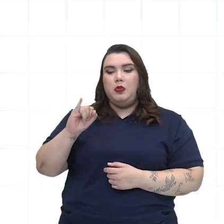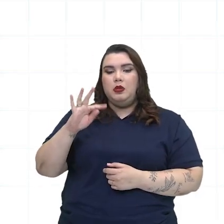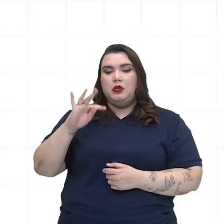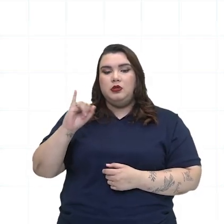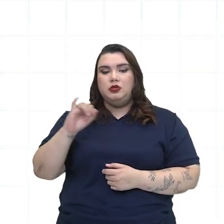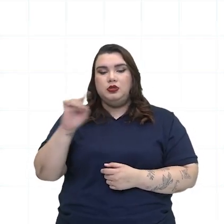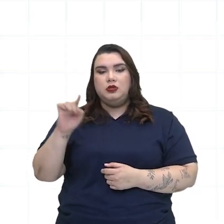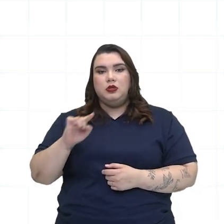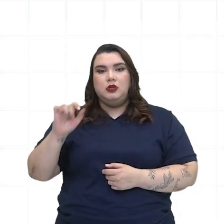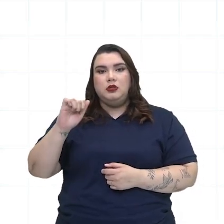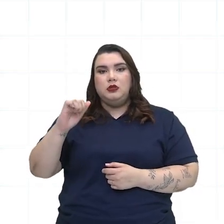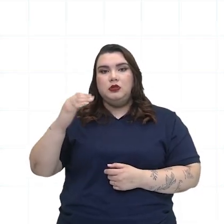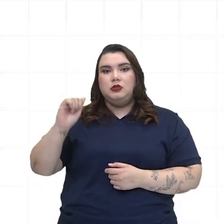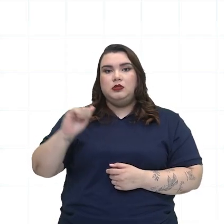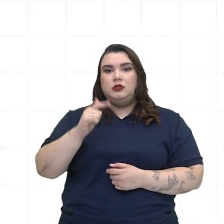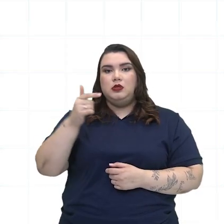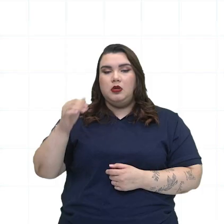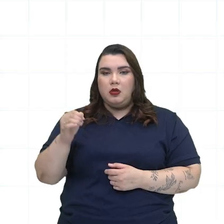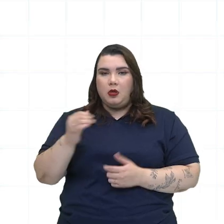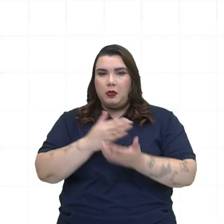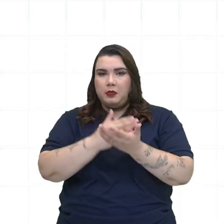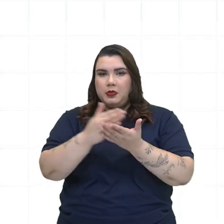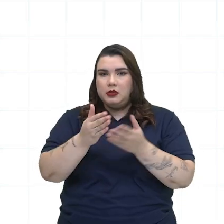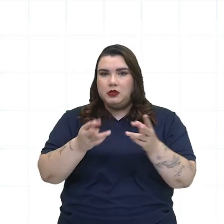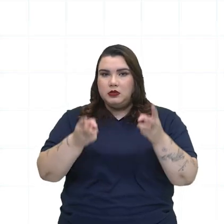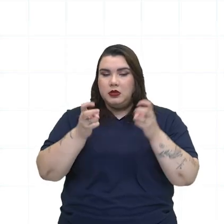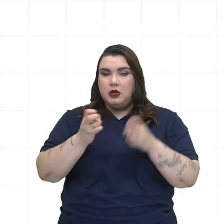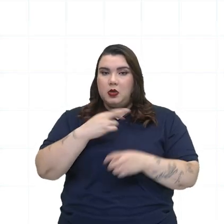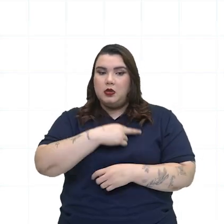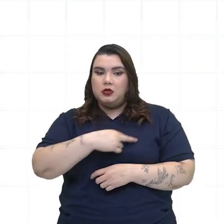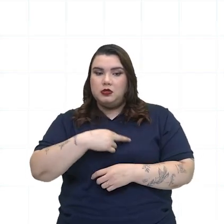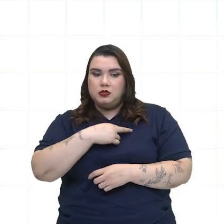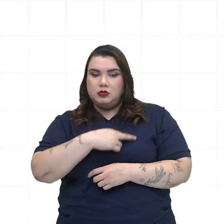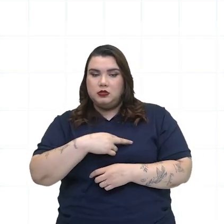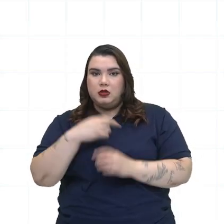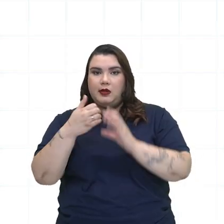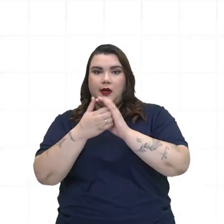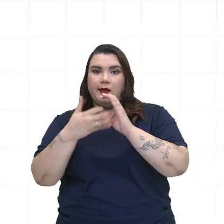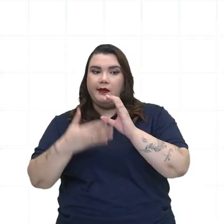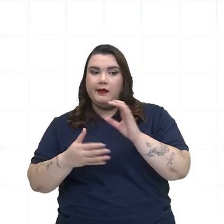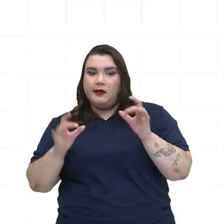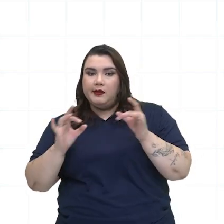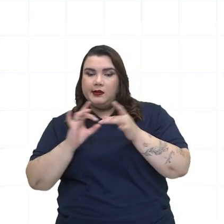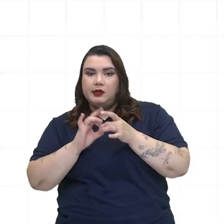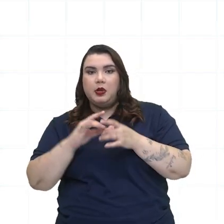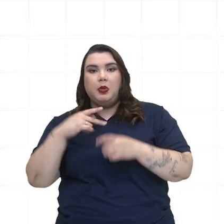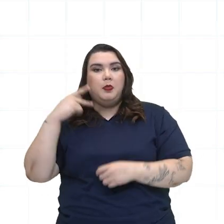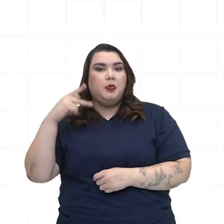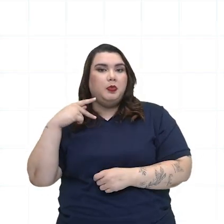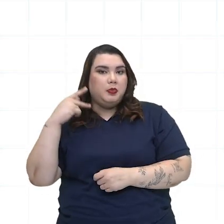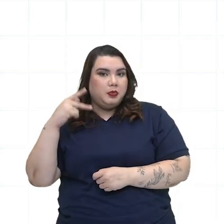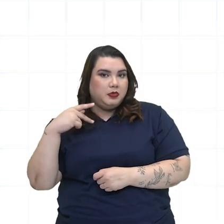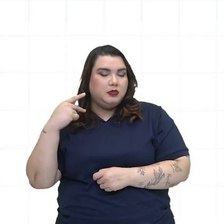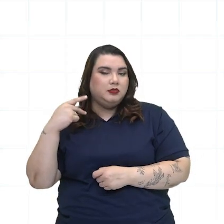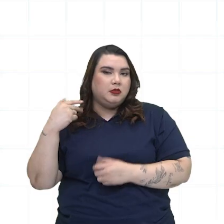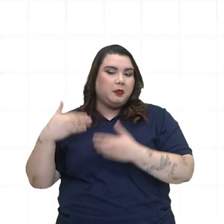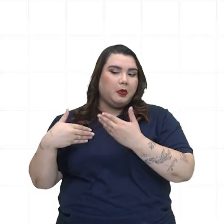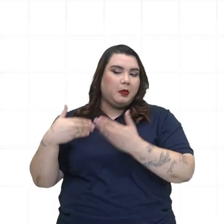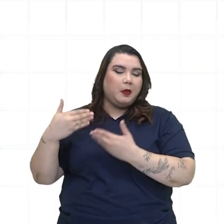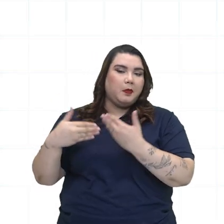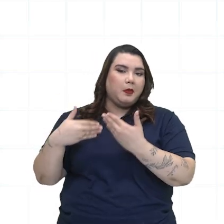a chegar aí, né? A gente começou a perceber um pouco disso no romantismo, né? Um caráter aí de